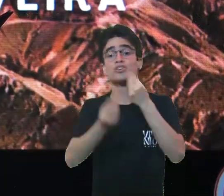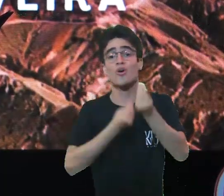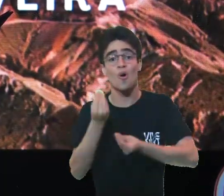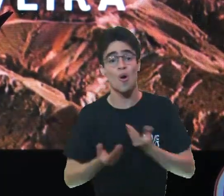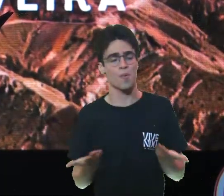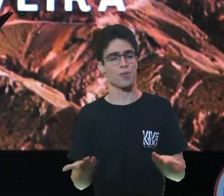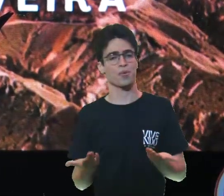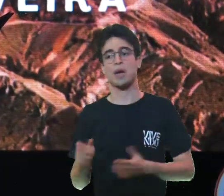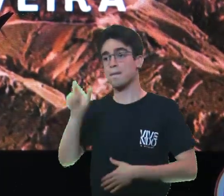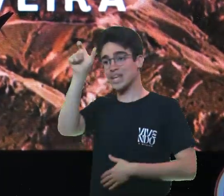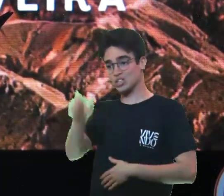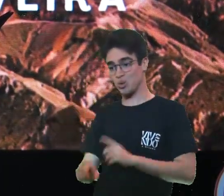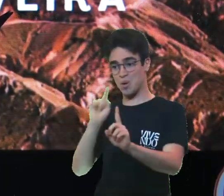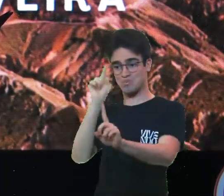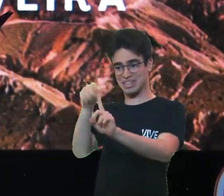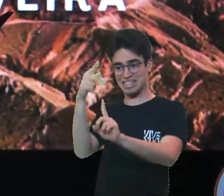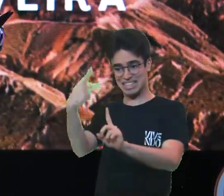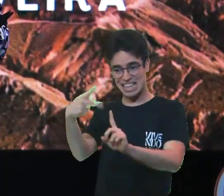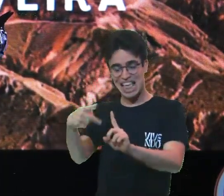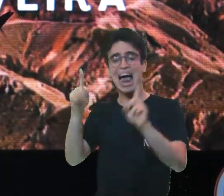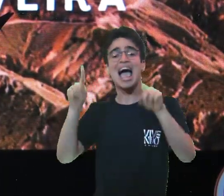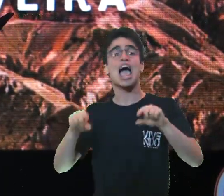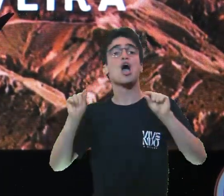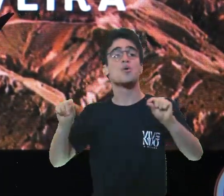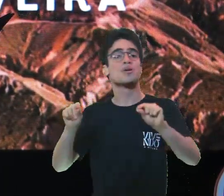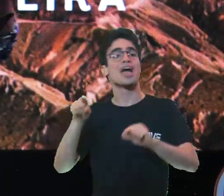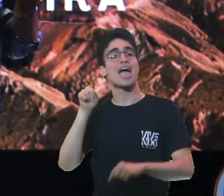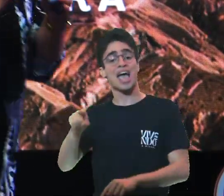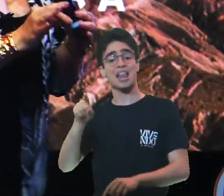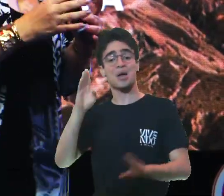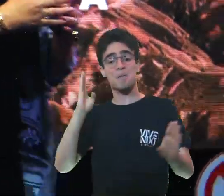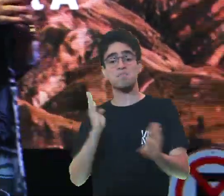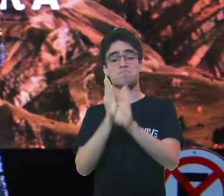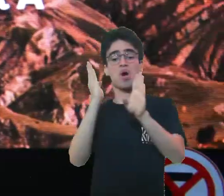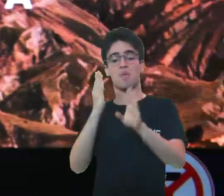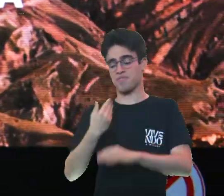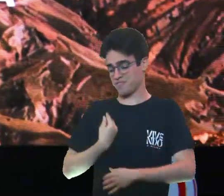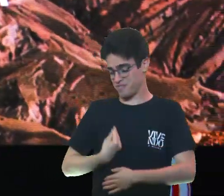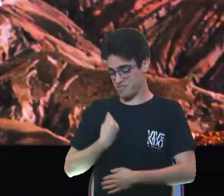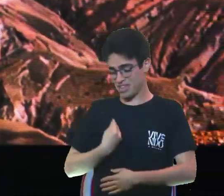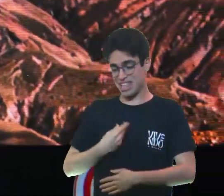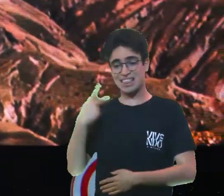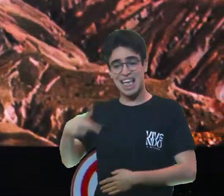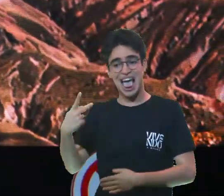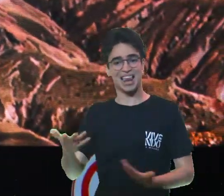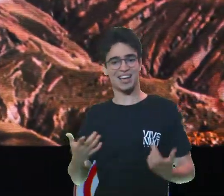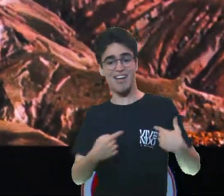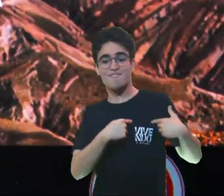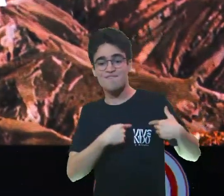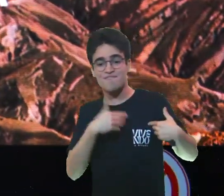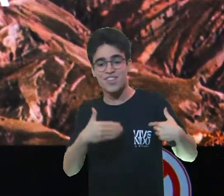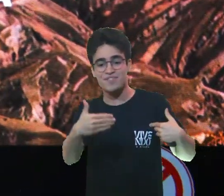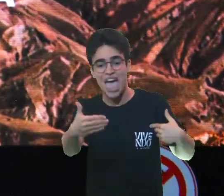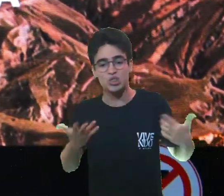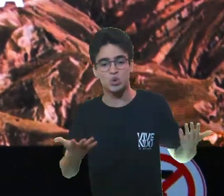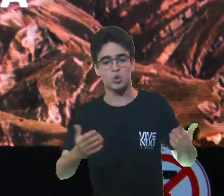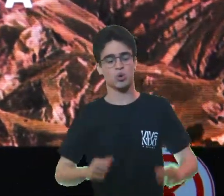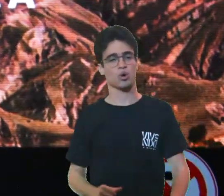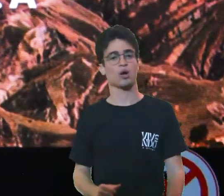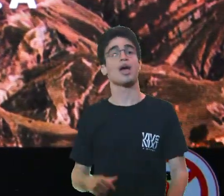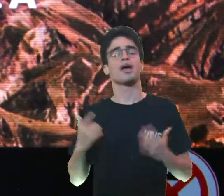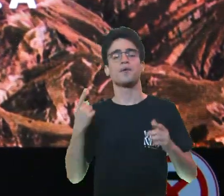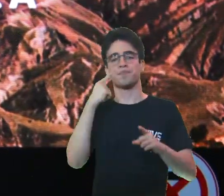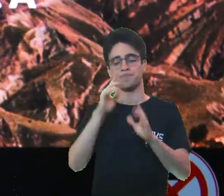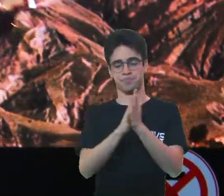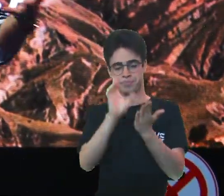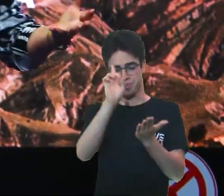causa de alguém é aquilo pelo que essa pessoa está vivendo. Nós ouvimos aqui, antes da